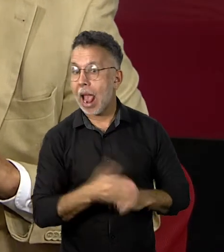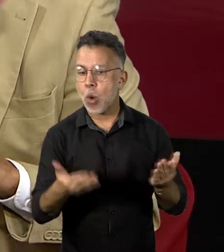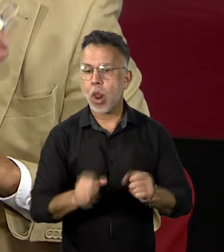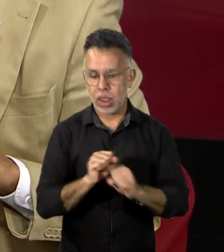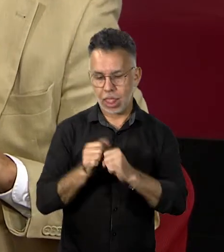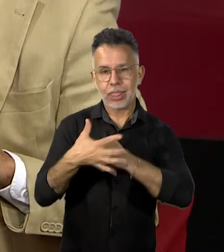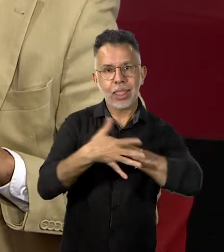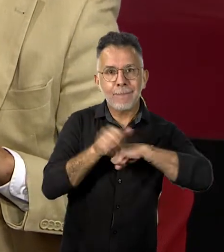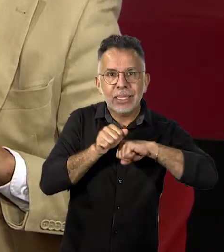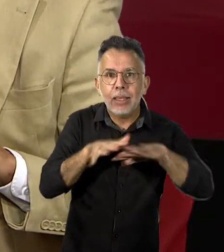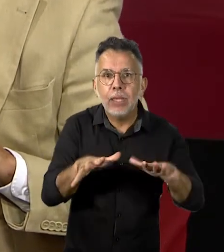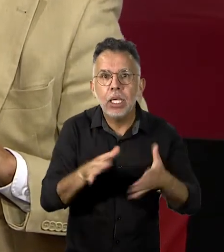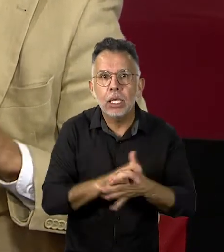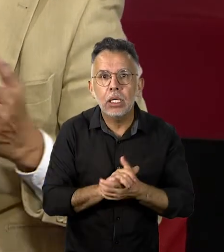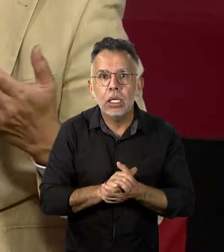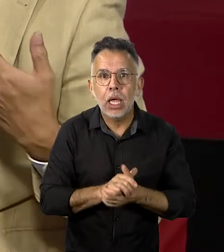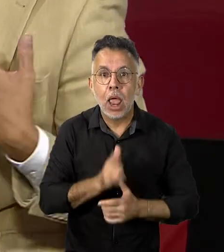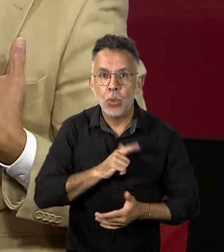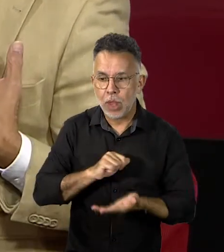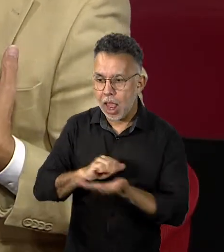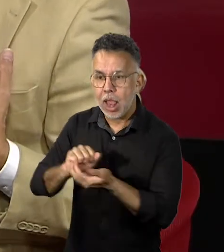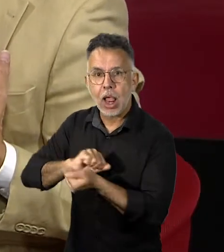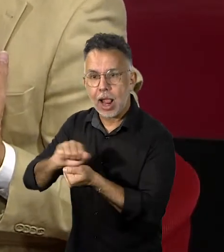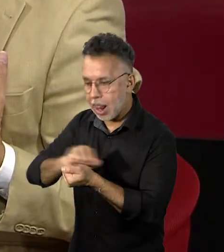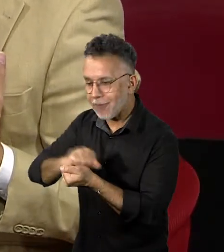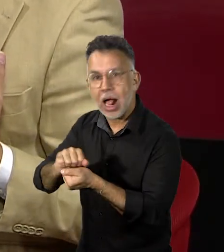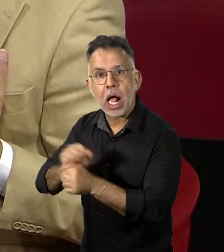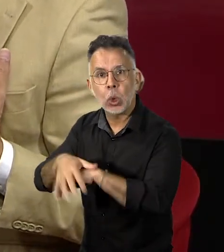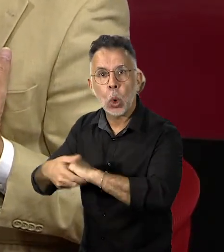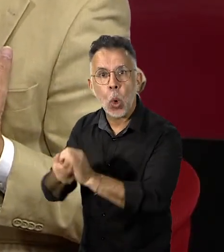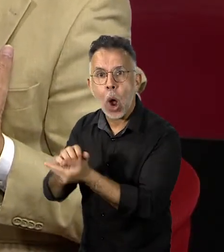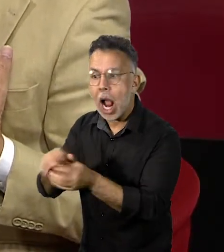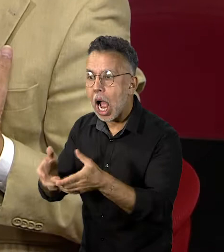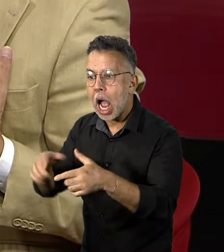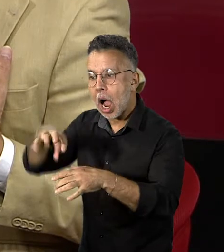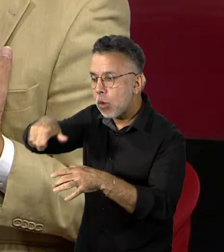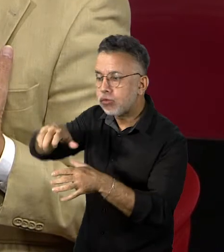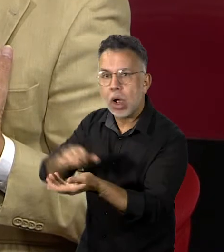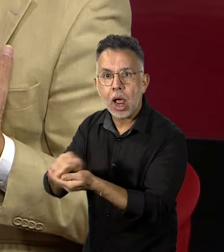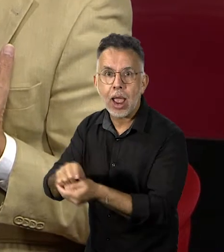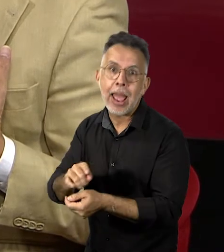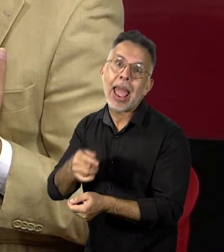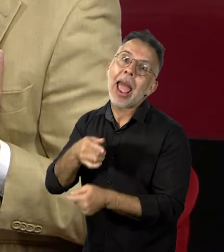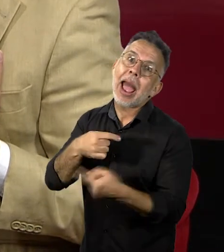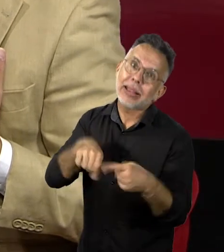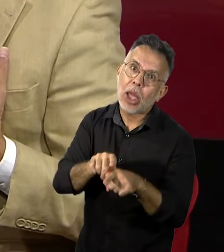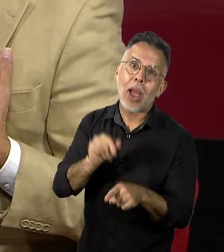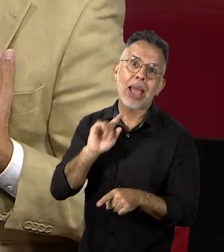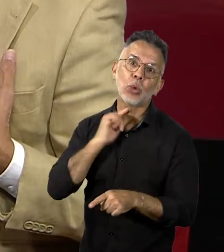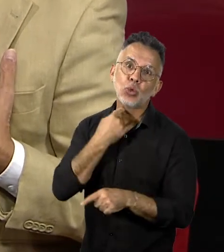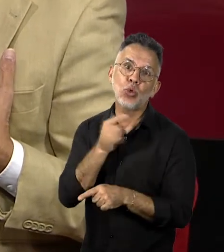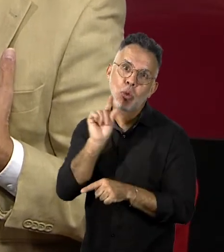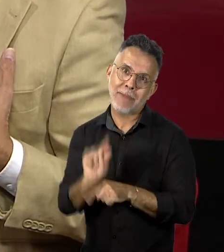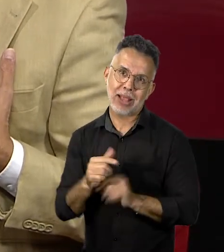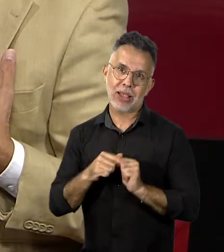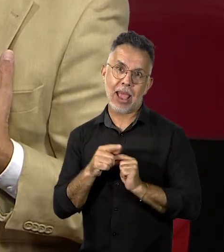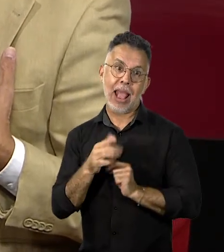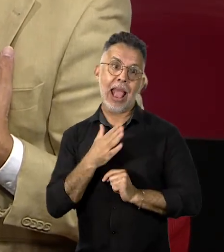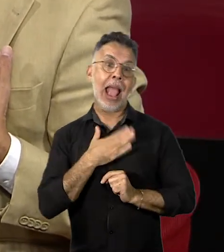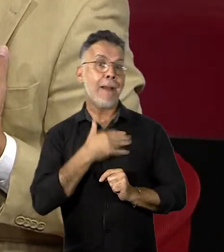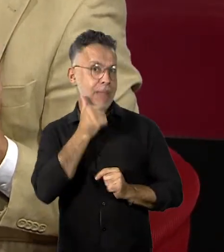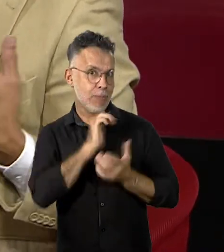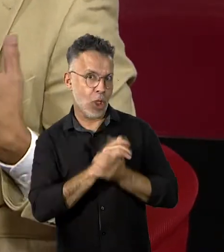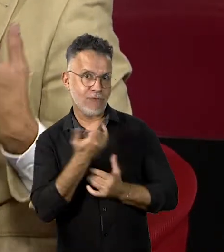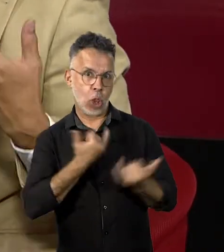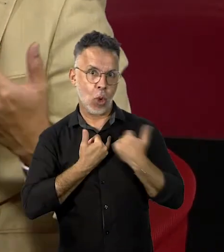na pandemia, eu tenho que lavar a louça ali. Então, com certeza, eu sujo menos. Minha esposa falou, eu não acredito muito. Mas,